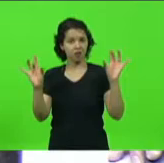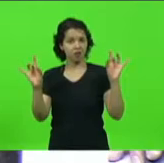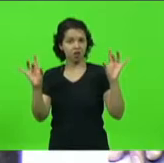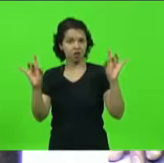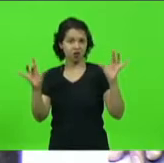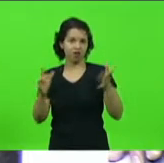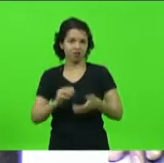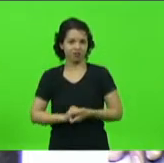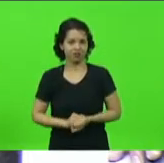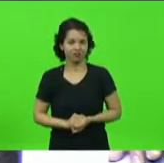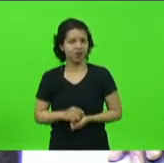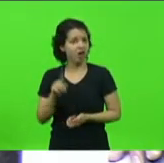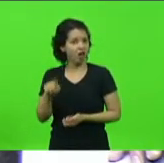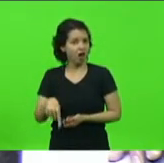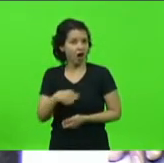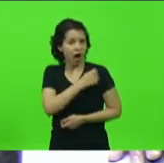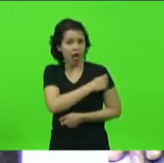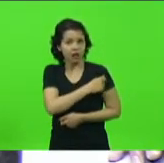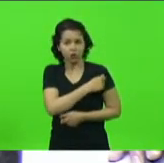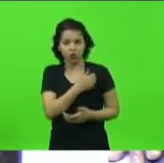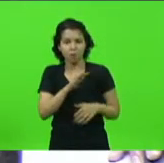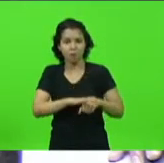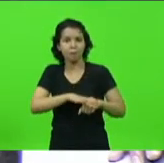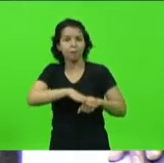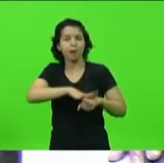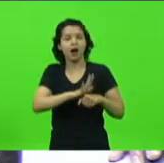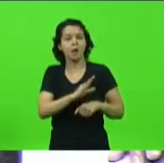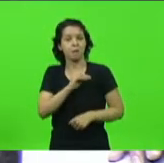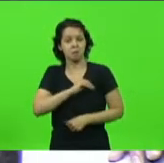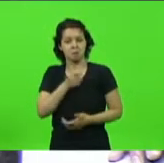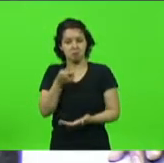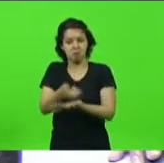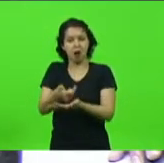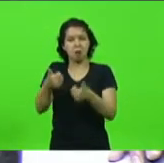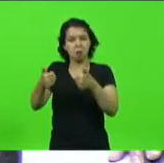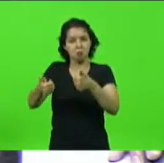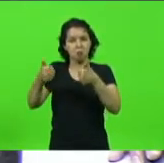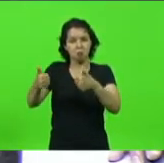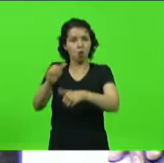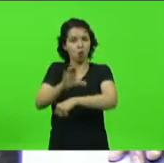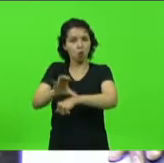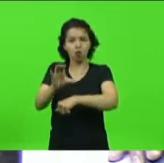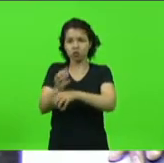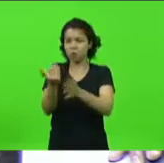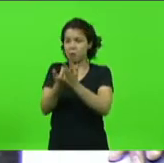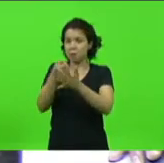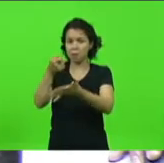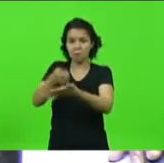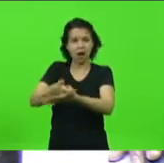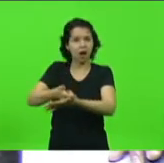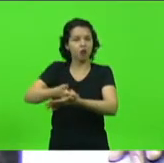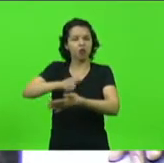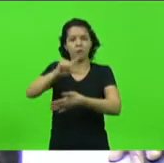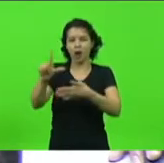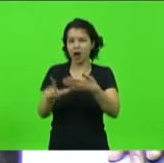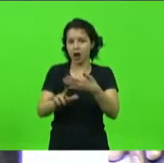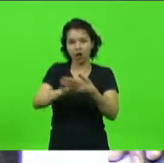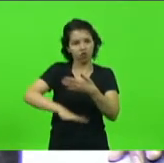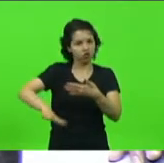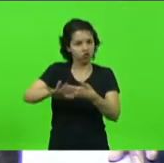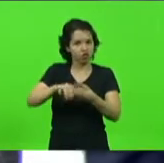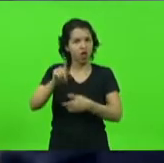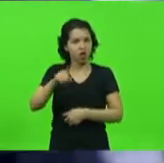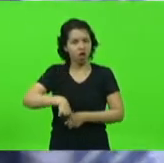Serão os alunos mais bem pagos do Brasil. É o curso mais bem pago da América Latina. Ser